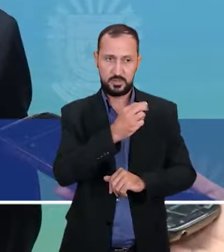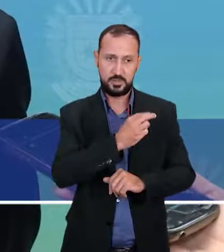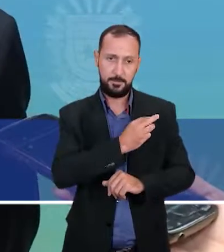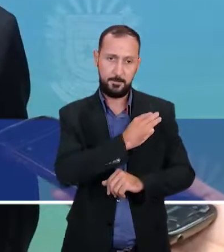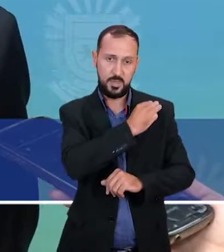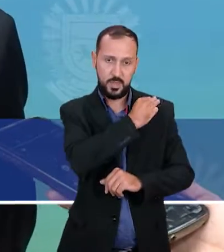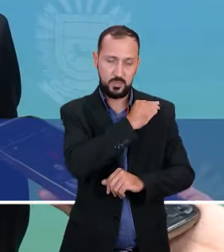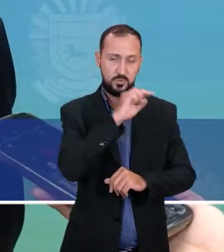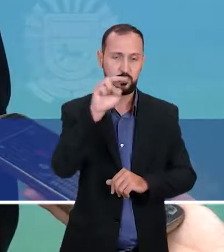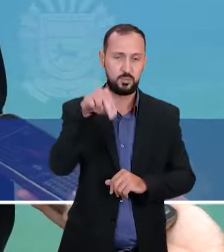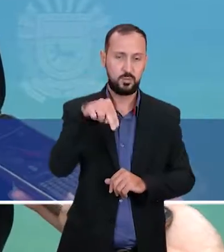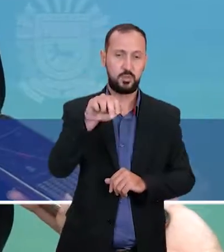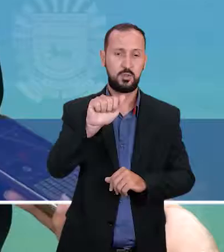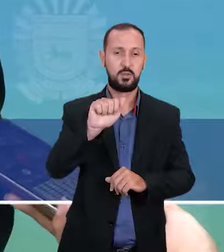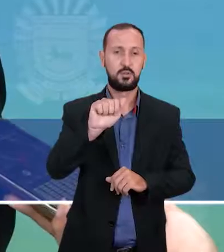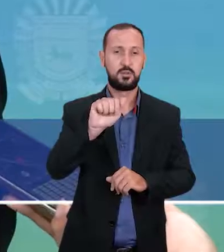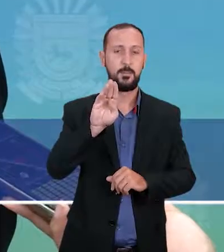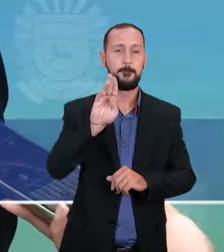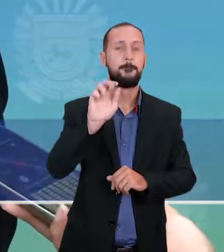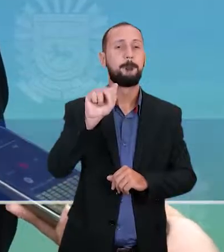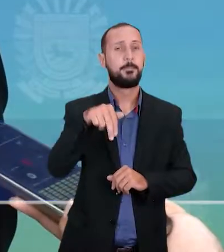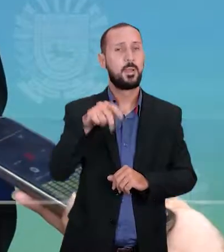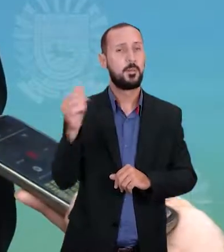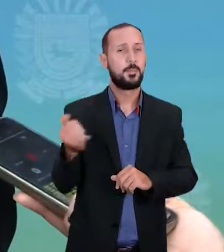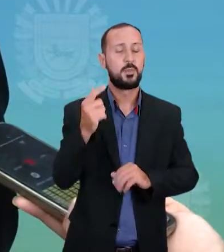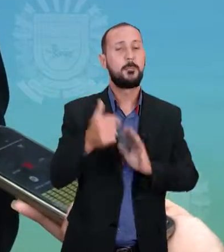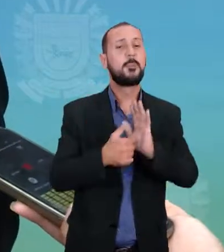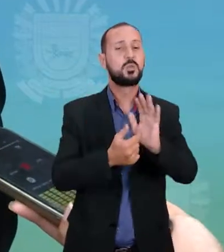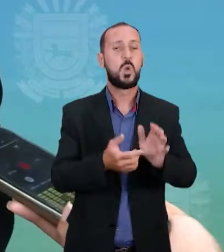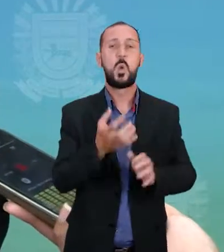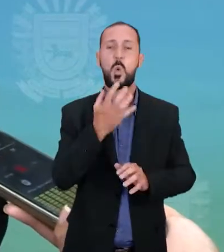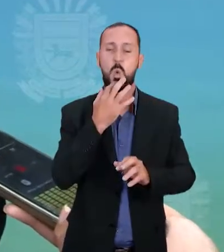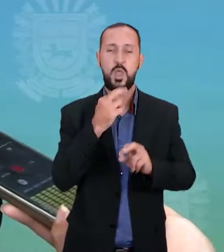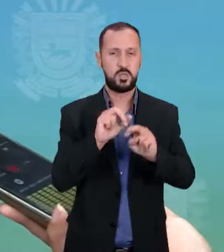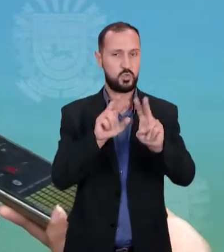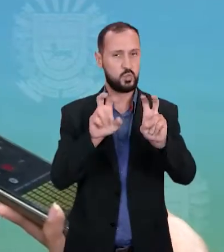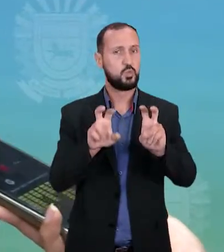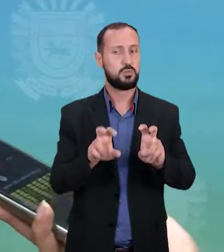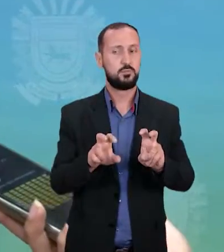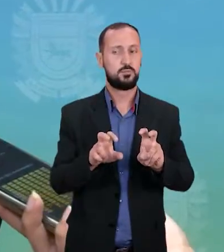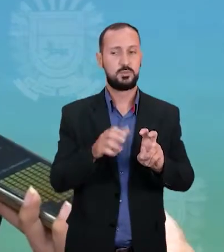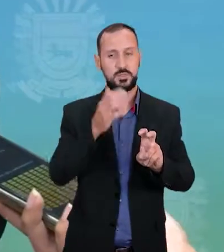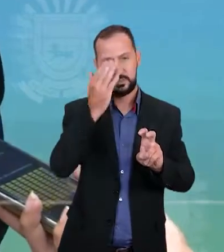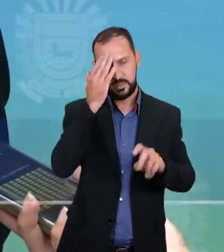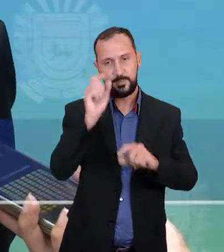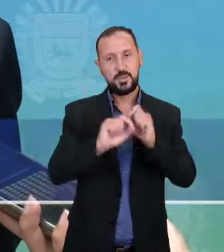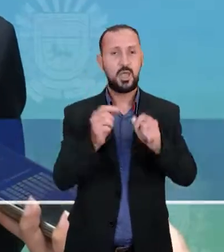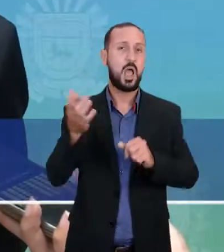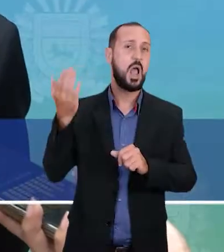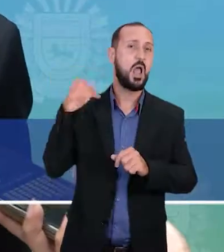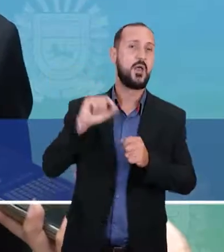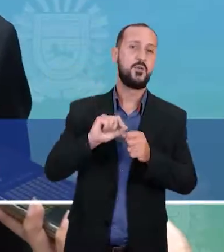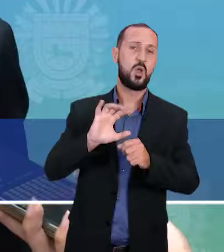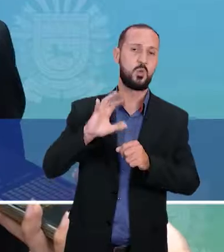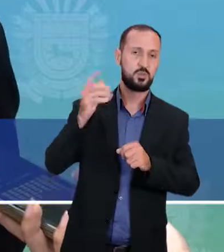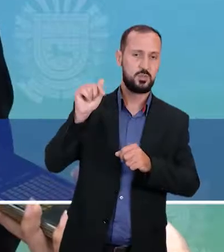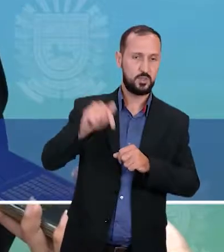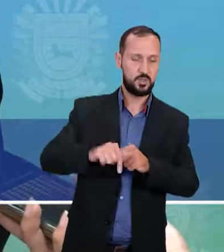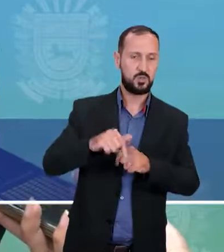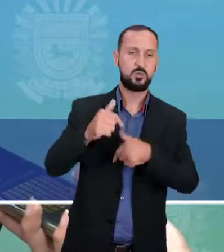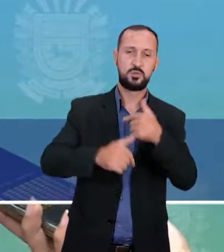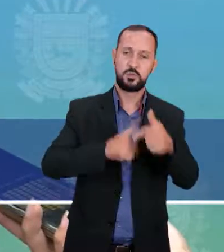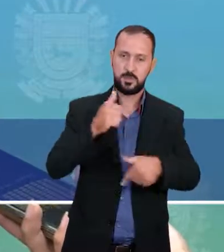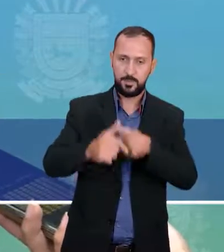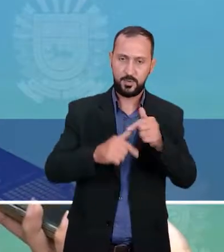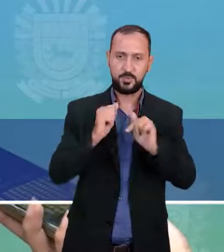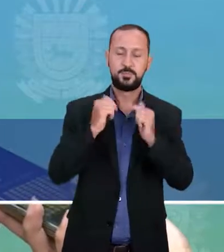vice-ministro Naban aí, que eu acho que é importante, mostrando que conhece o assunto, sabe o que foi feito aqui, o nosso